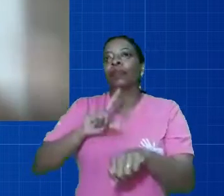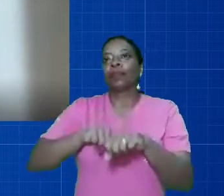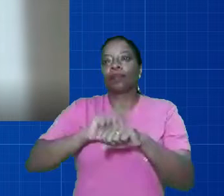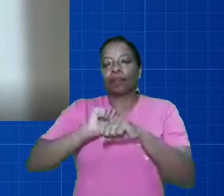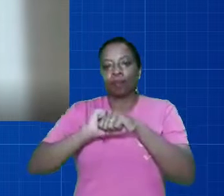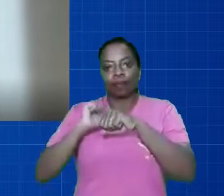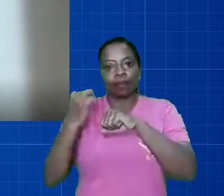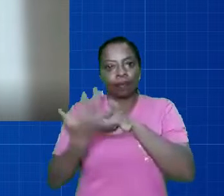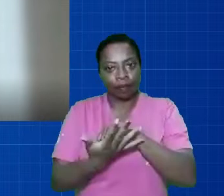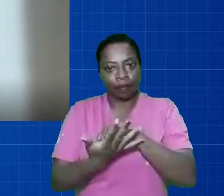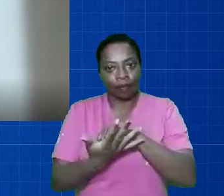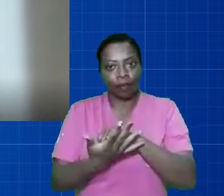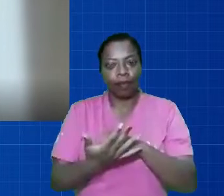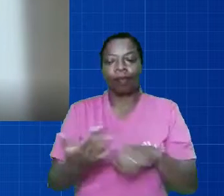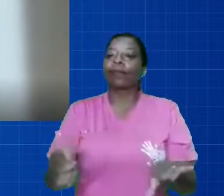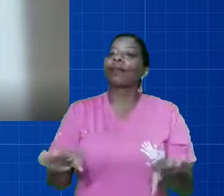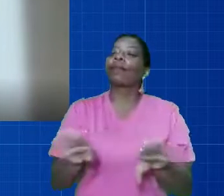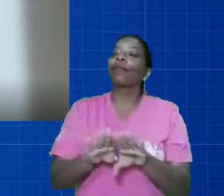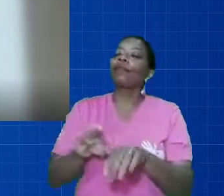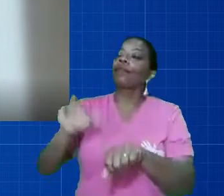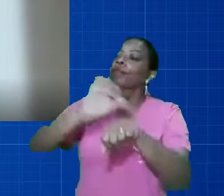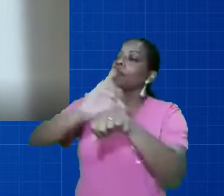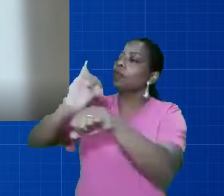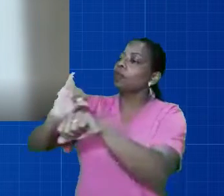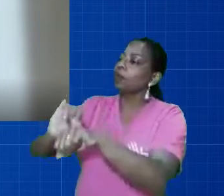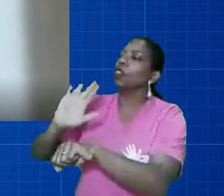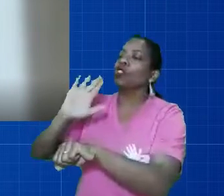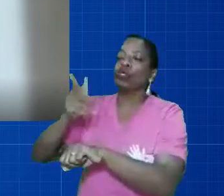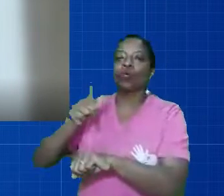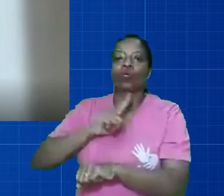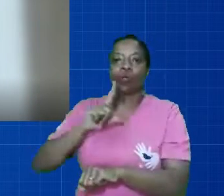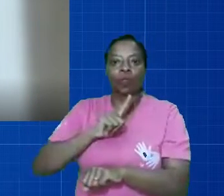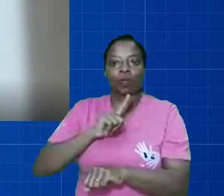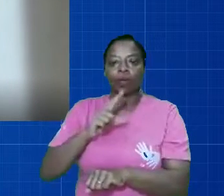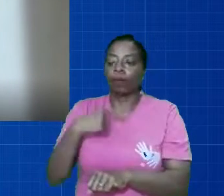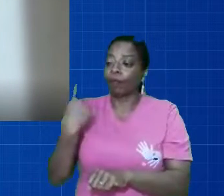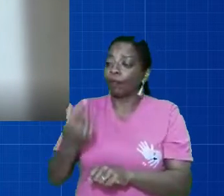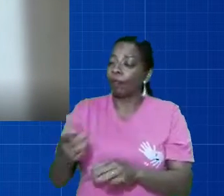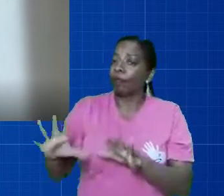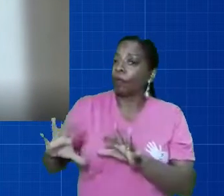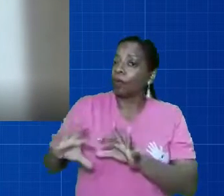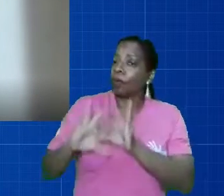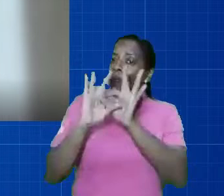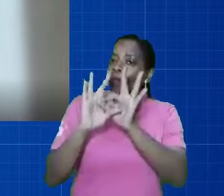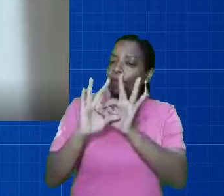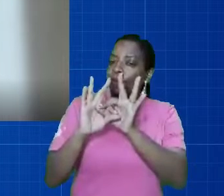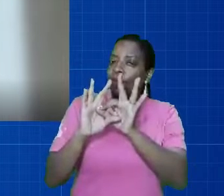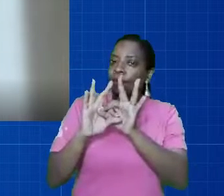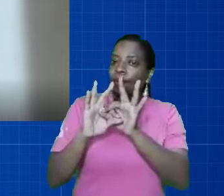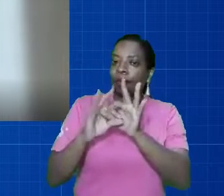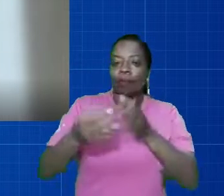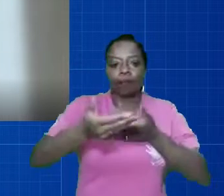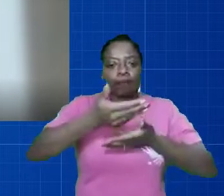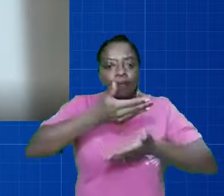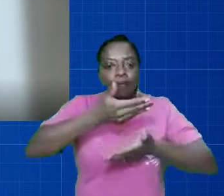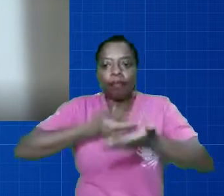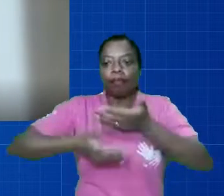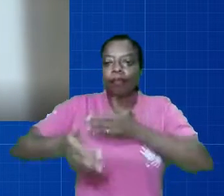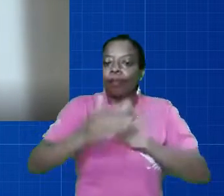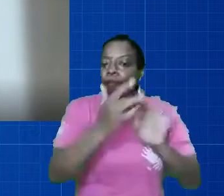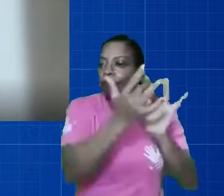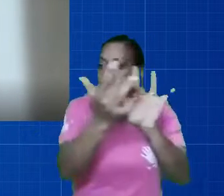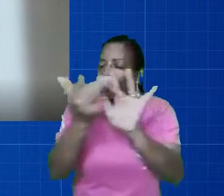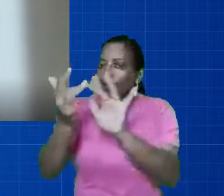nós já fazíamos essa unidade, né, de interação entre os professores, e esse ano mais